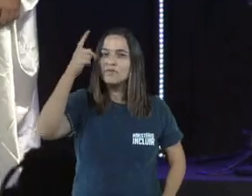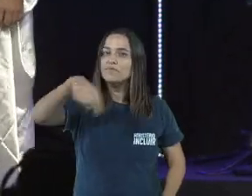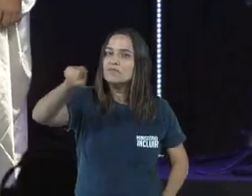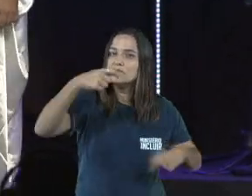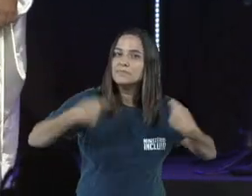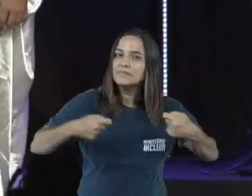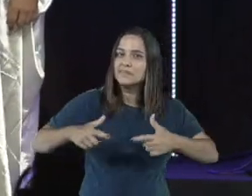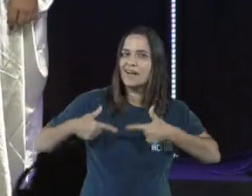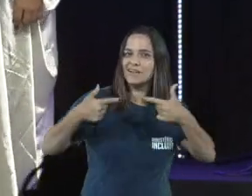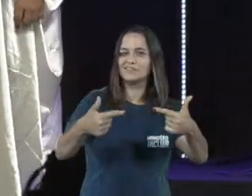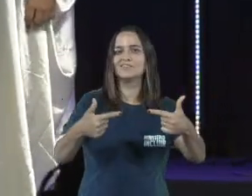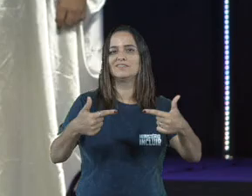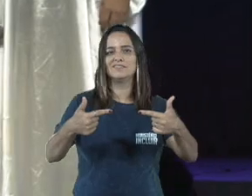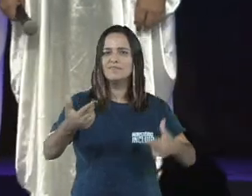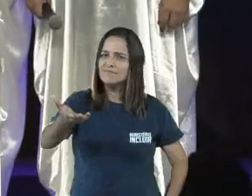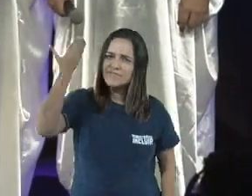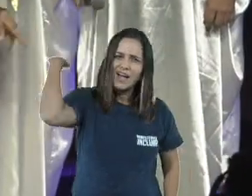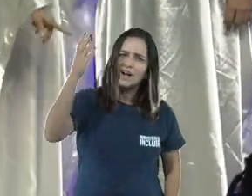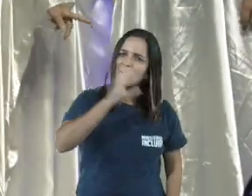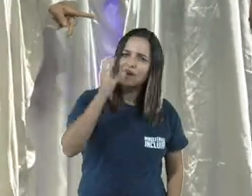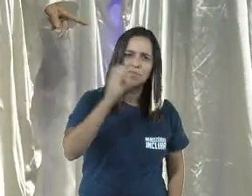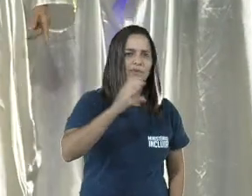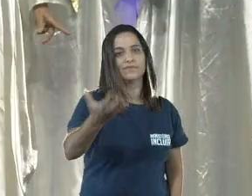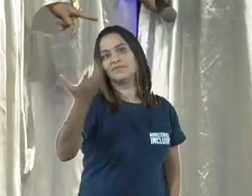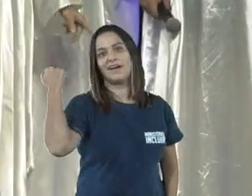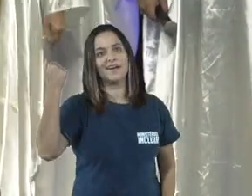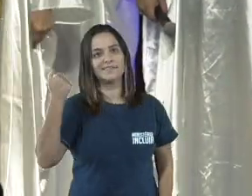amei beleza Como disse Jeremias